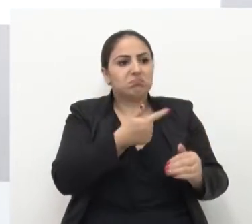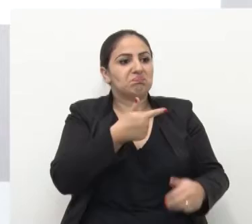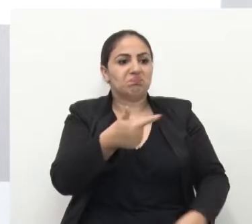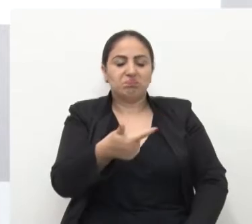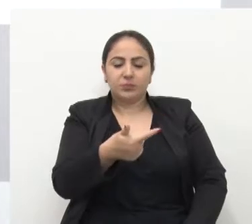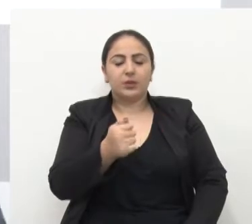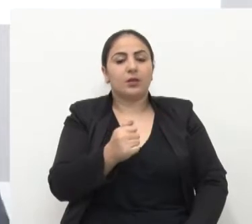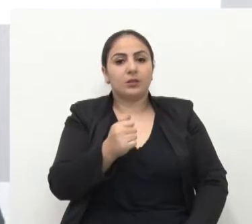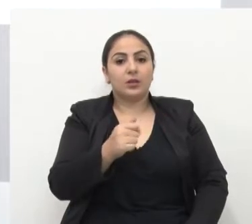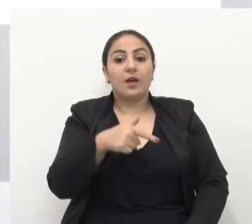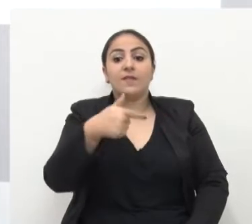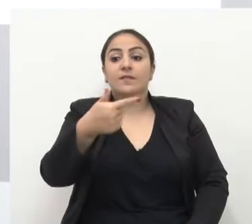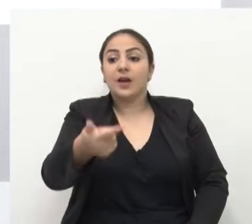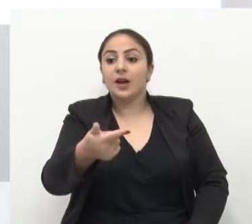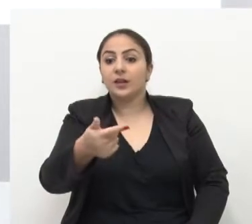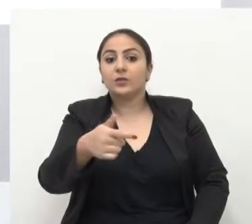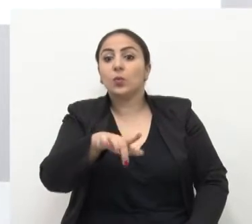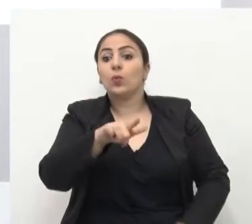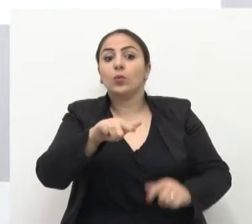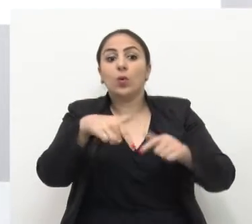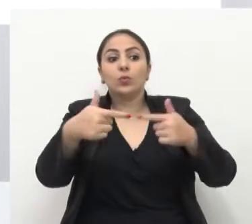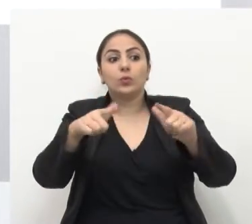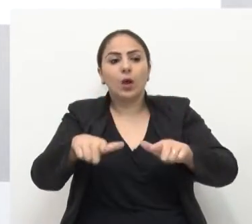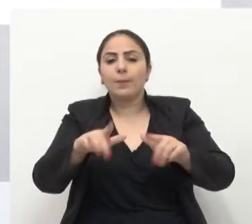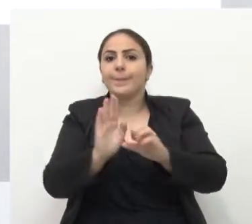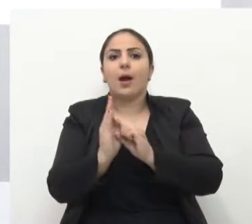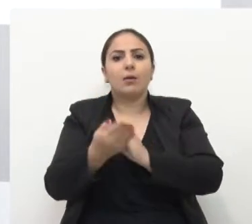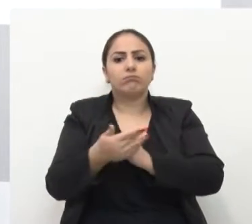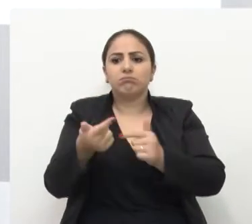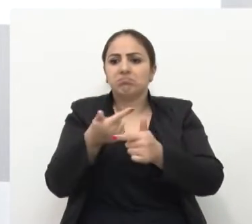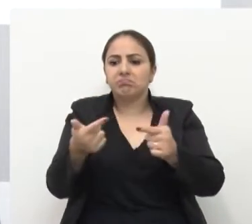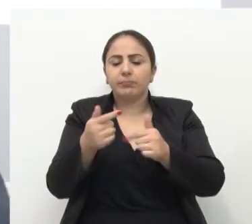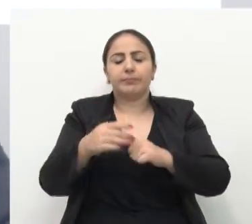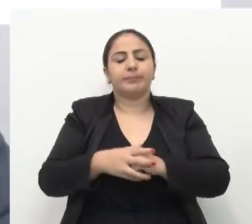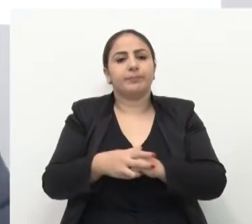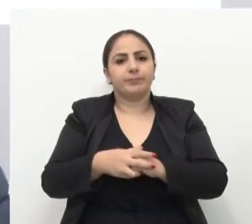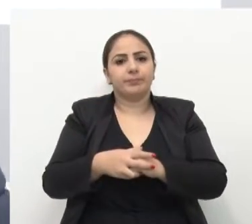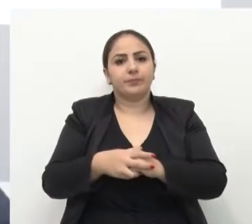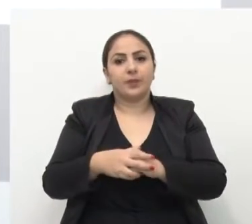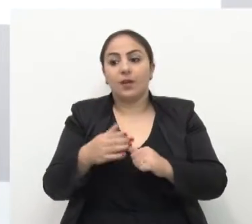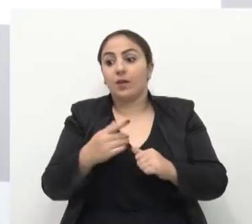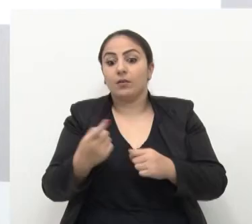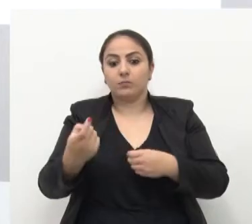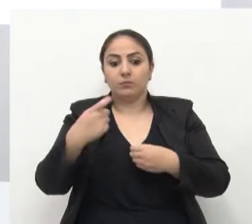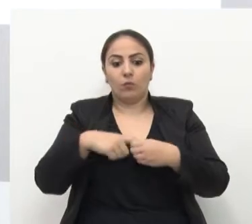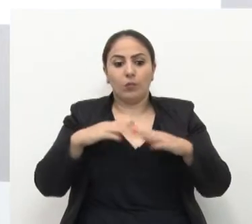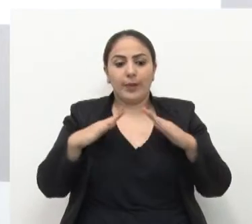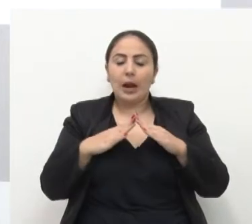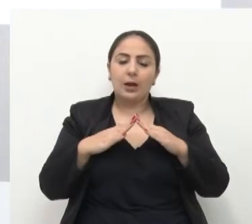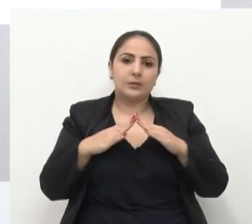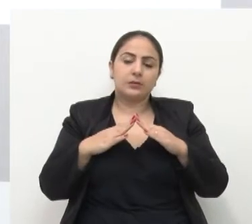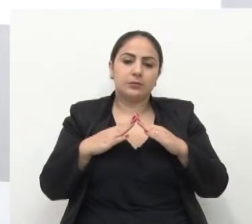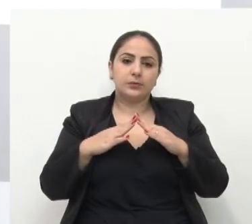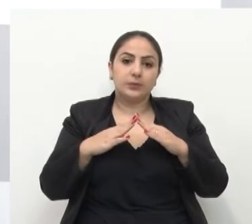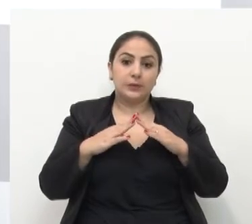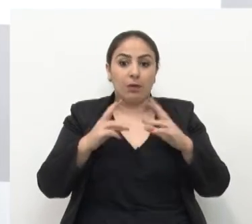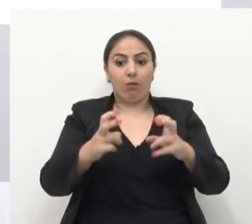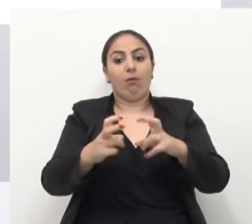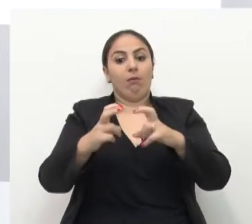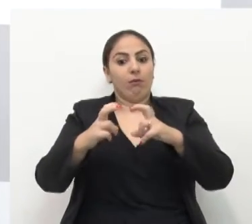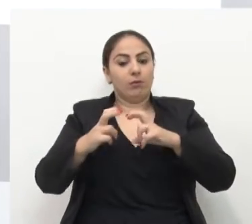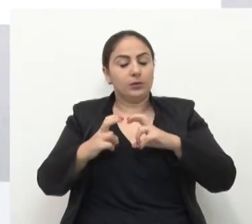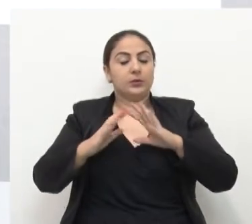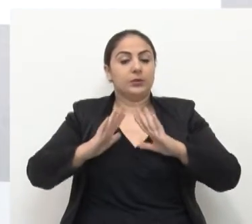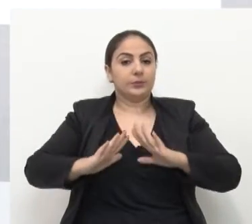tem né vai nos cais do bairro não tem volta para sua casa de